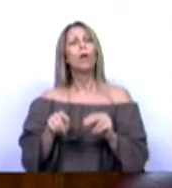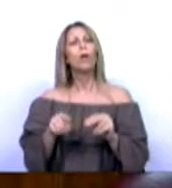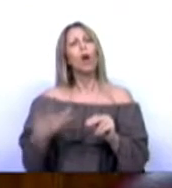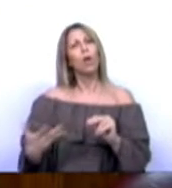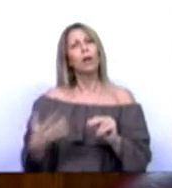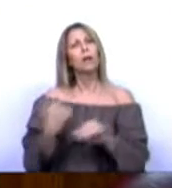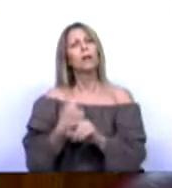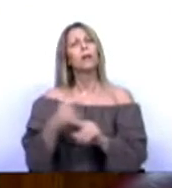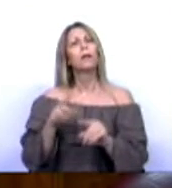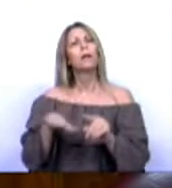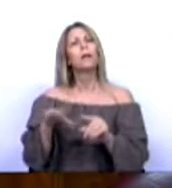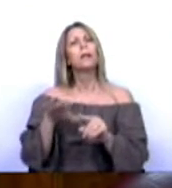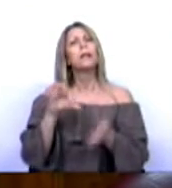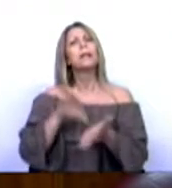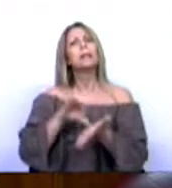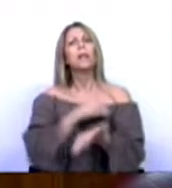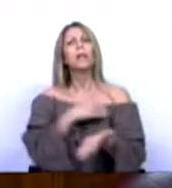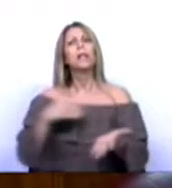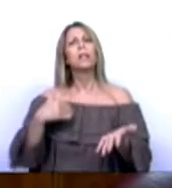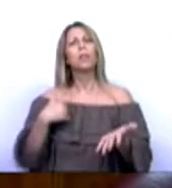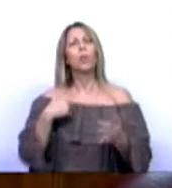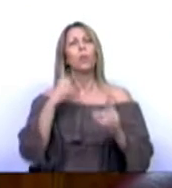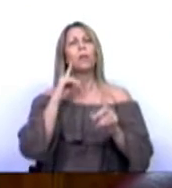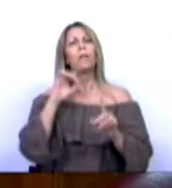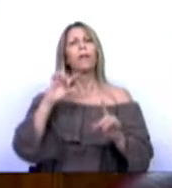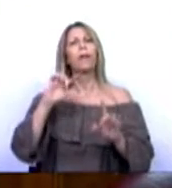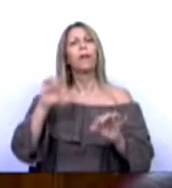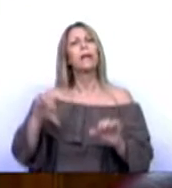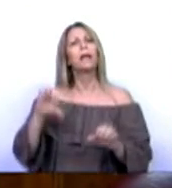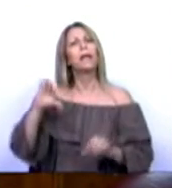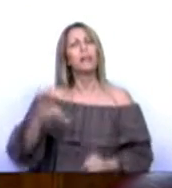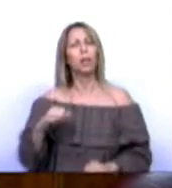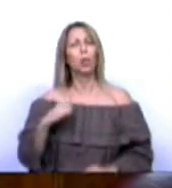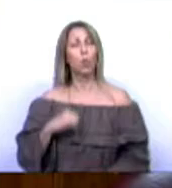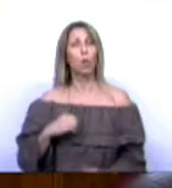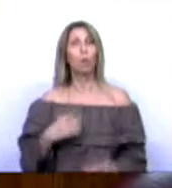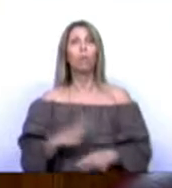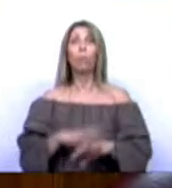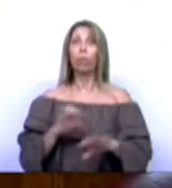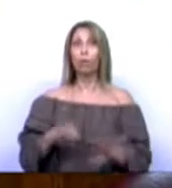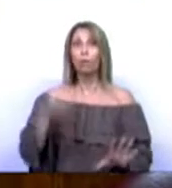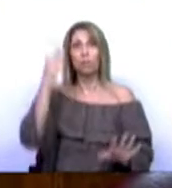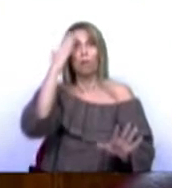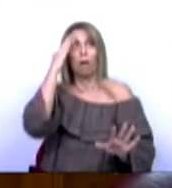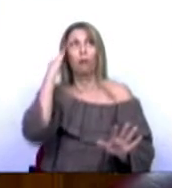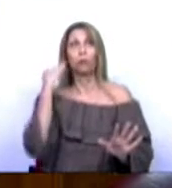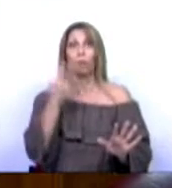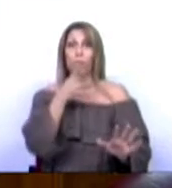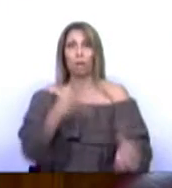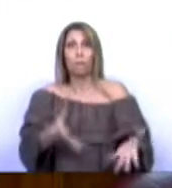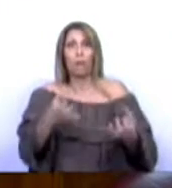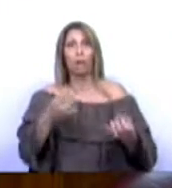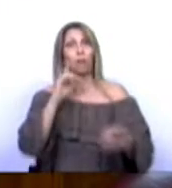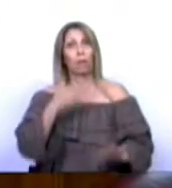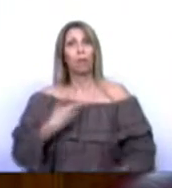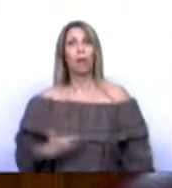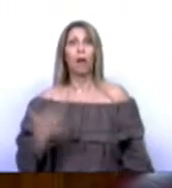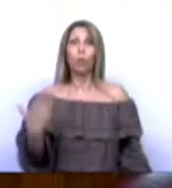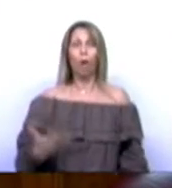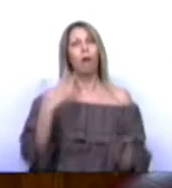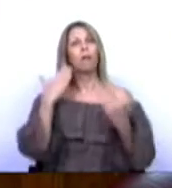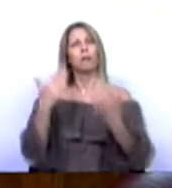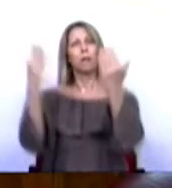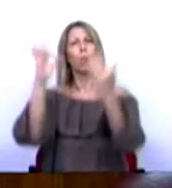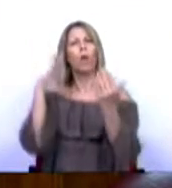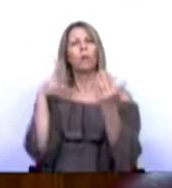da Quinta do Conde. É por isso que entendemos que esta é uma aspiração legítima e saudamos, por isso, os mais de 4 mil peticionários